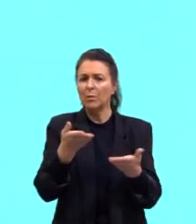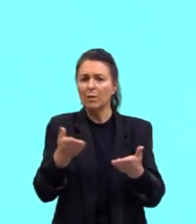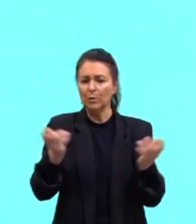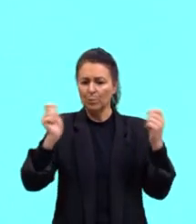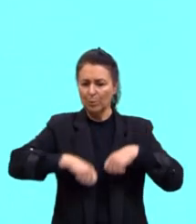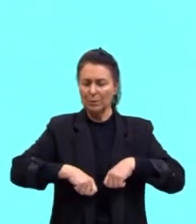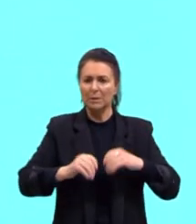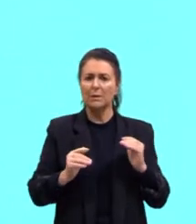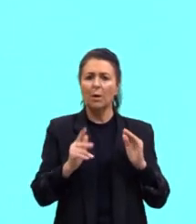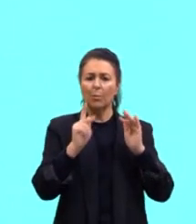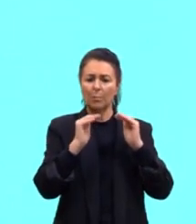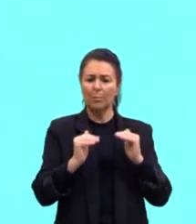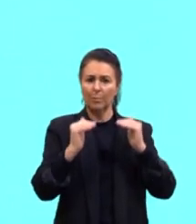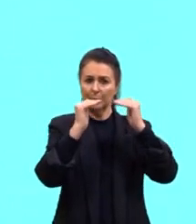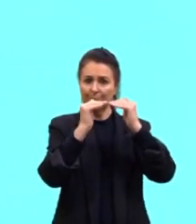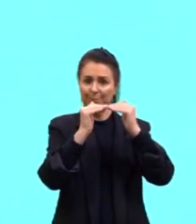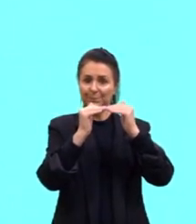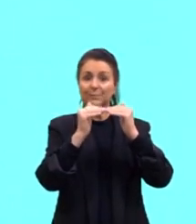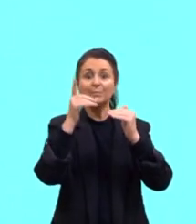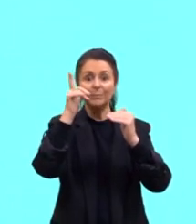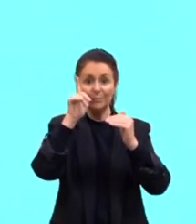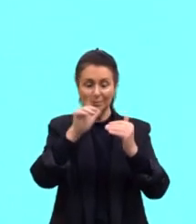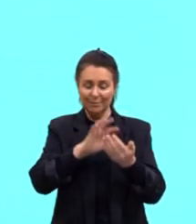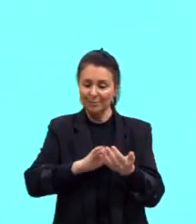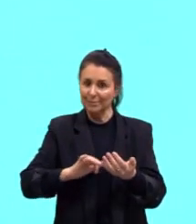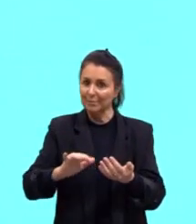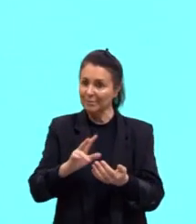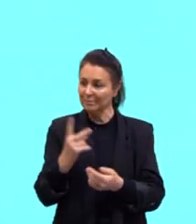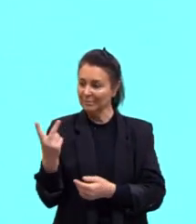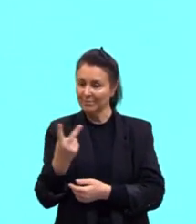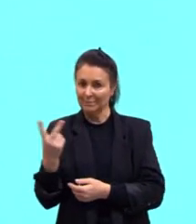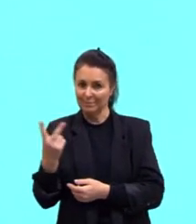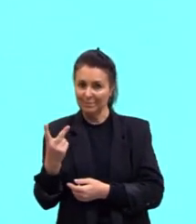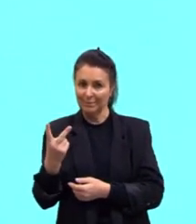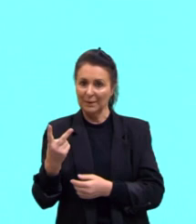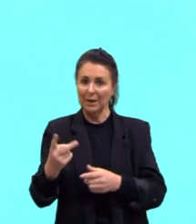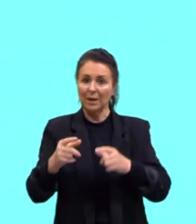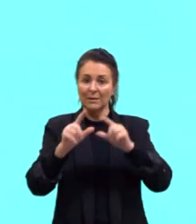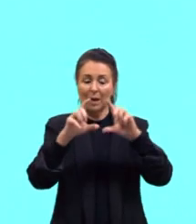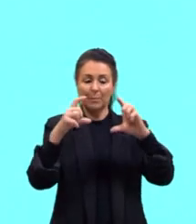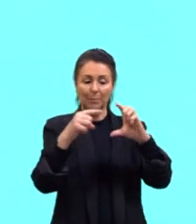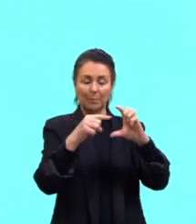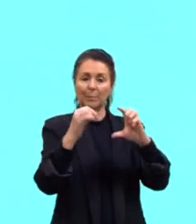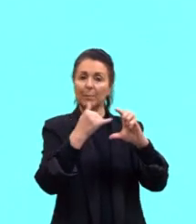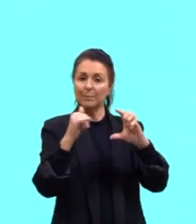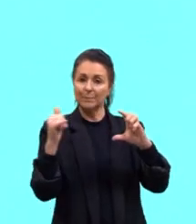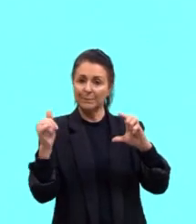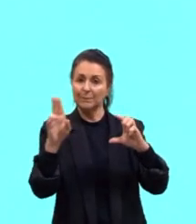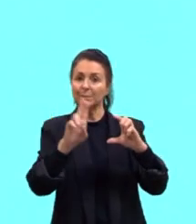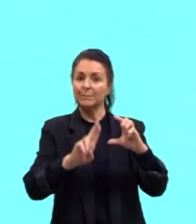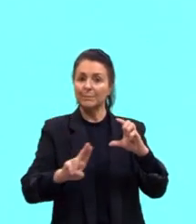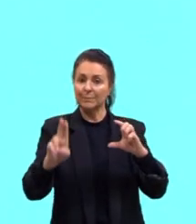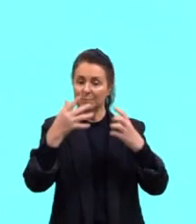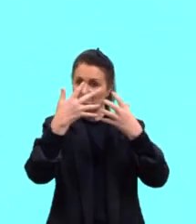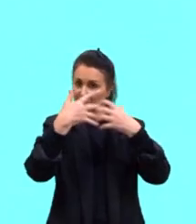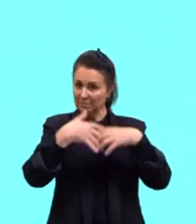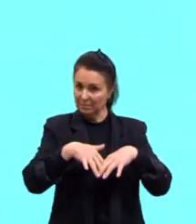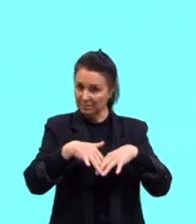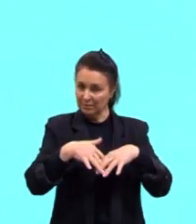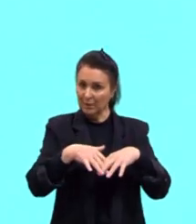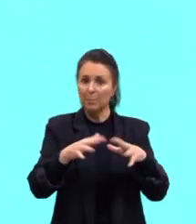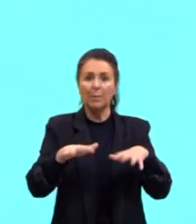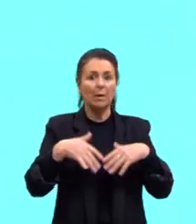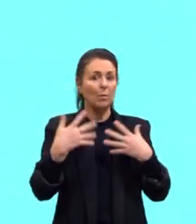não gente consegue calcular um pelo outro essa bateria é adequada para o funcionamento de qual